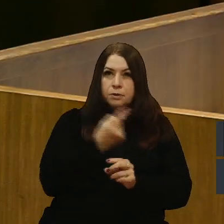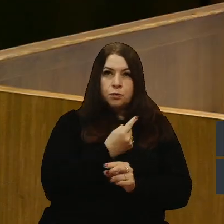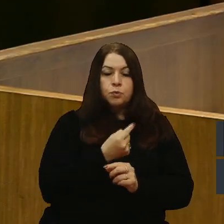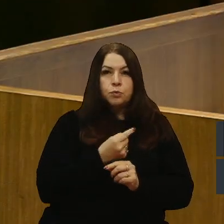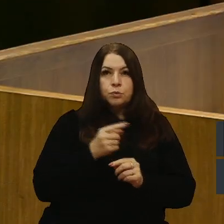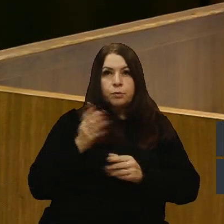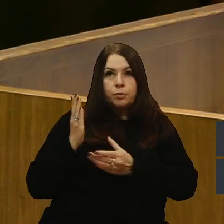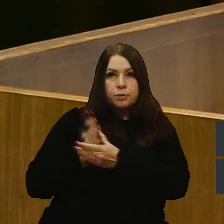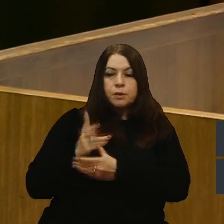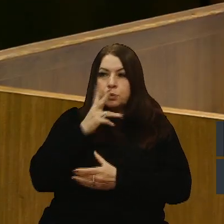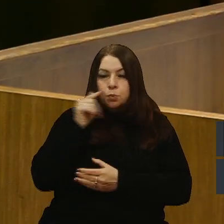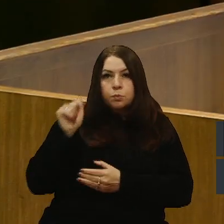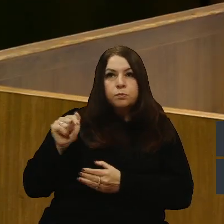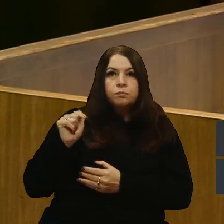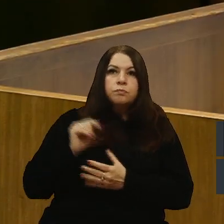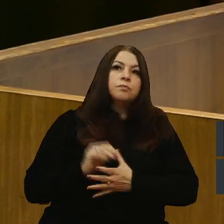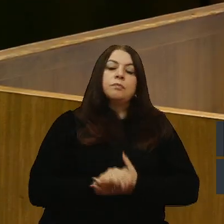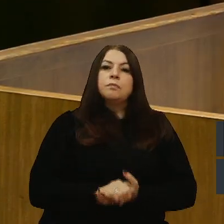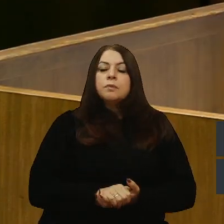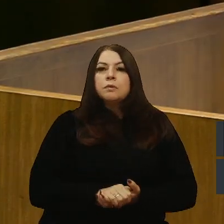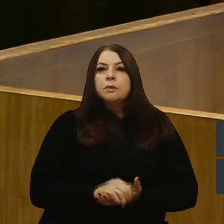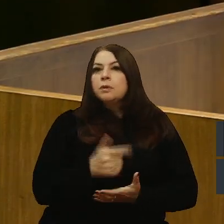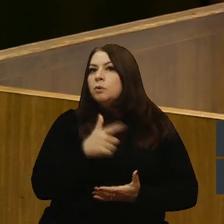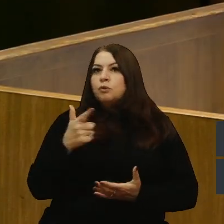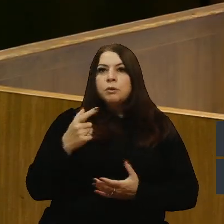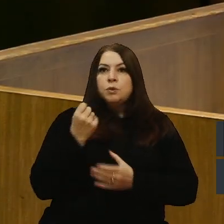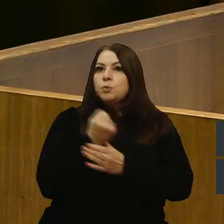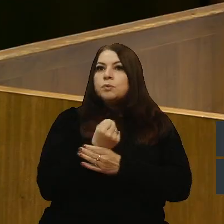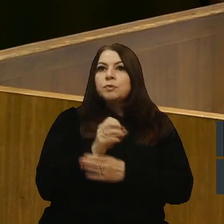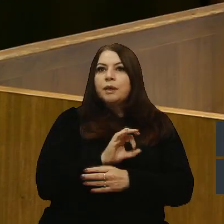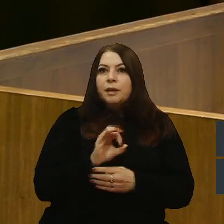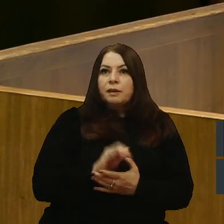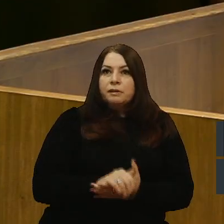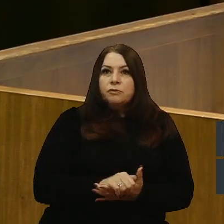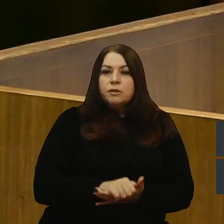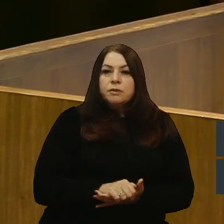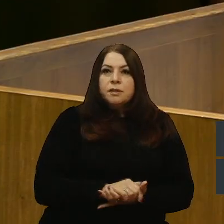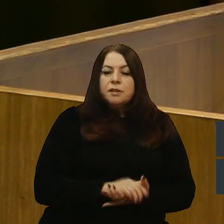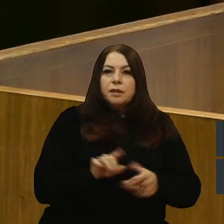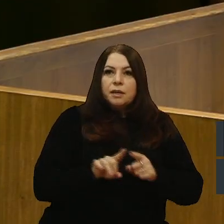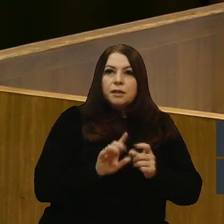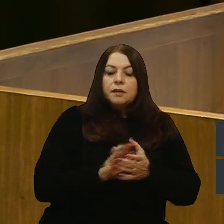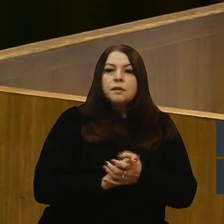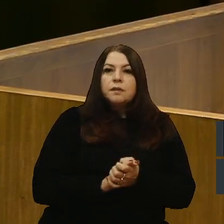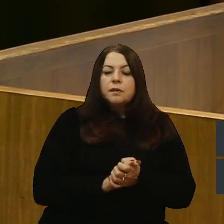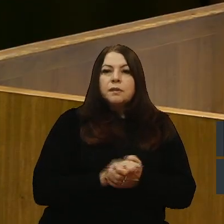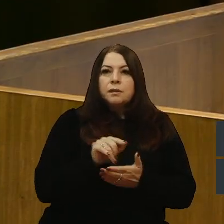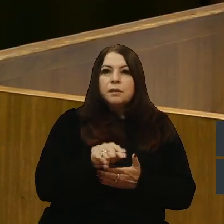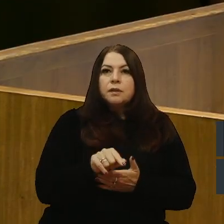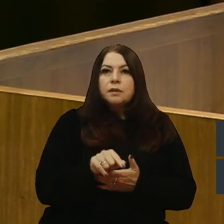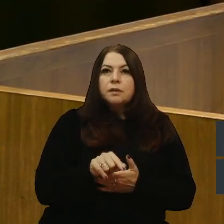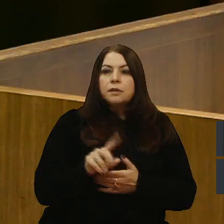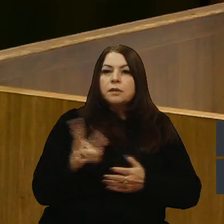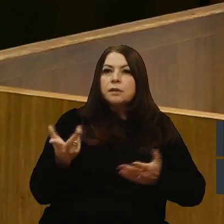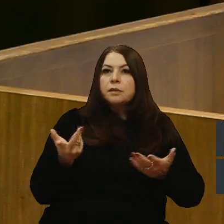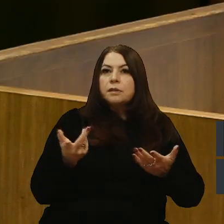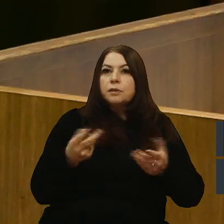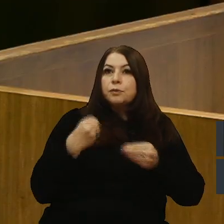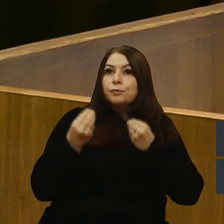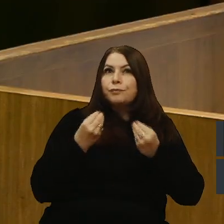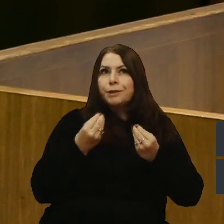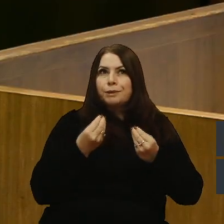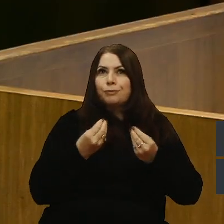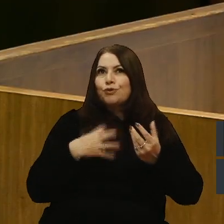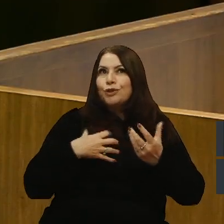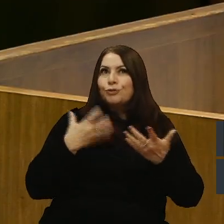processo desse mesmo, não tinha segurança alguma, né? Então, a gente fica preocupado com essa